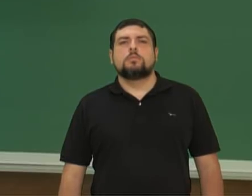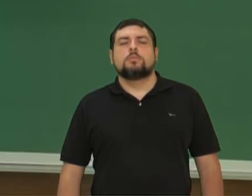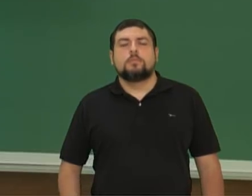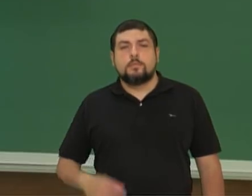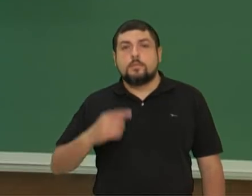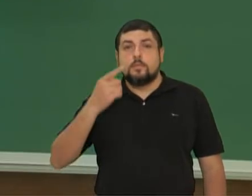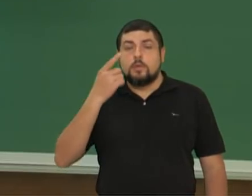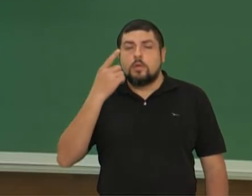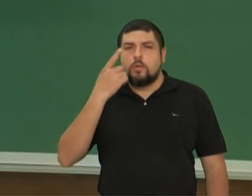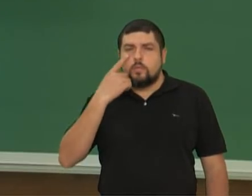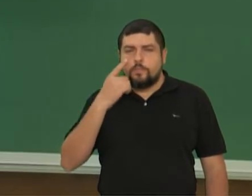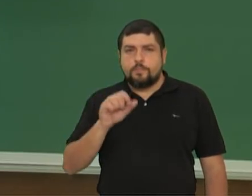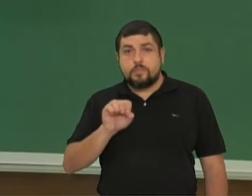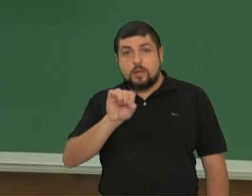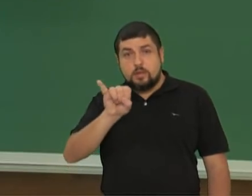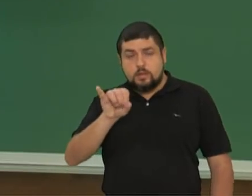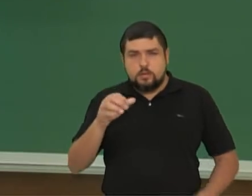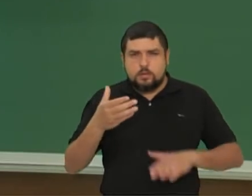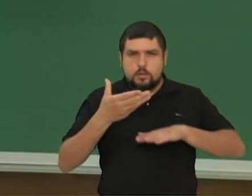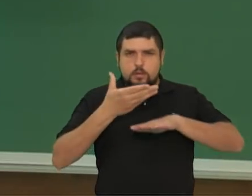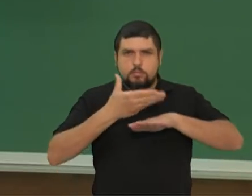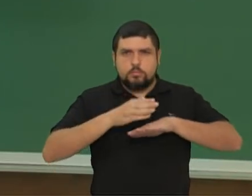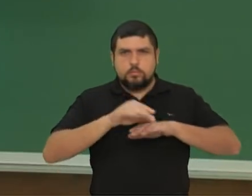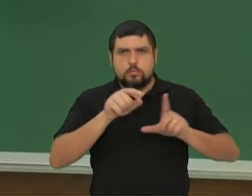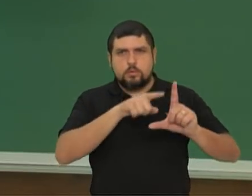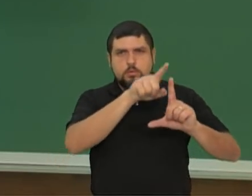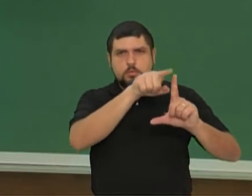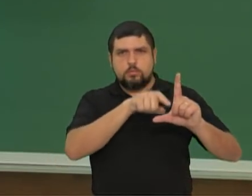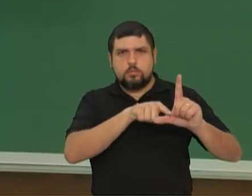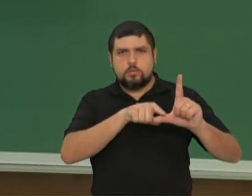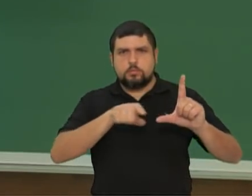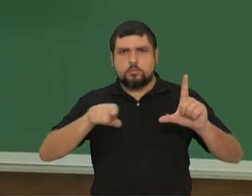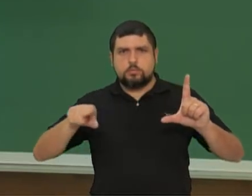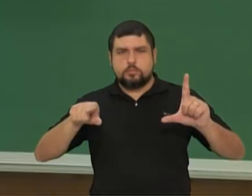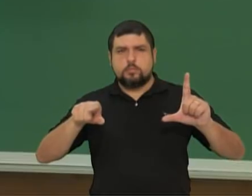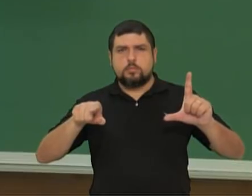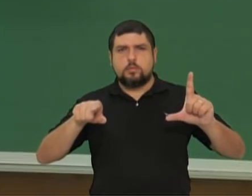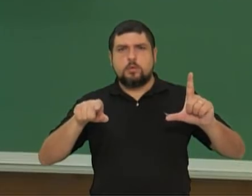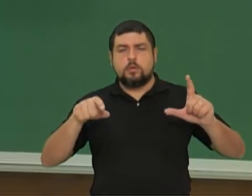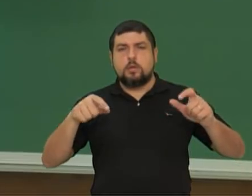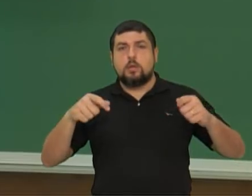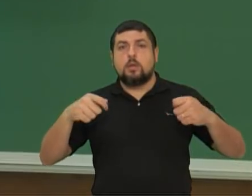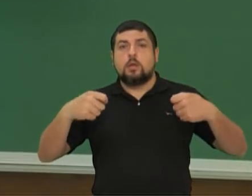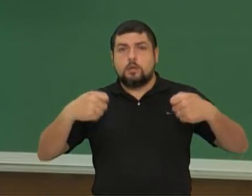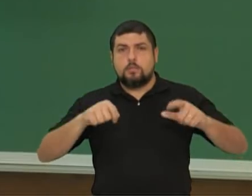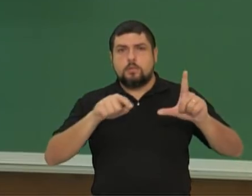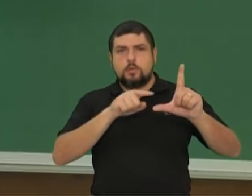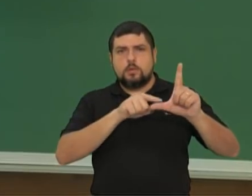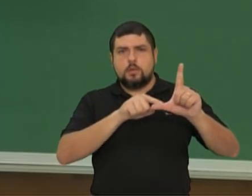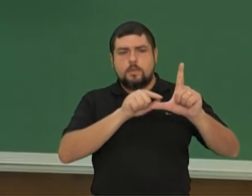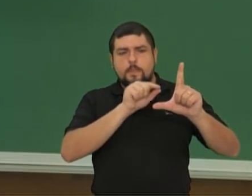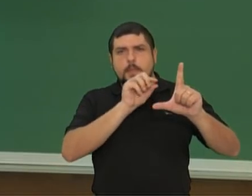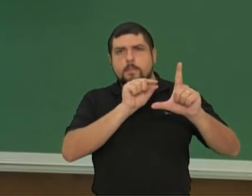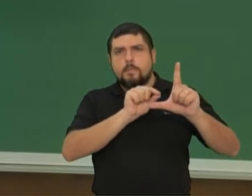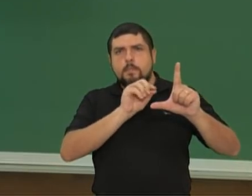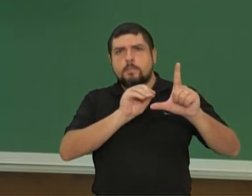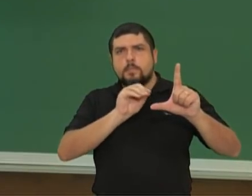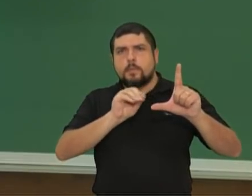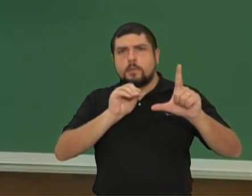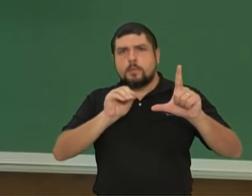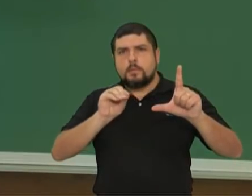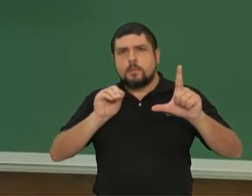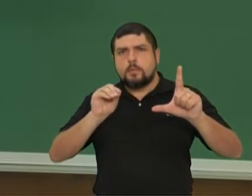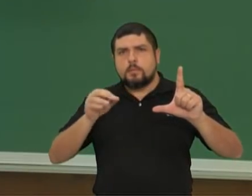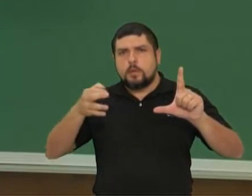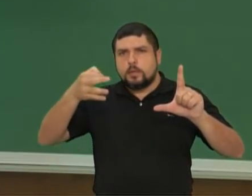Olha só, quando a gente faz o plano cartesiano, às vezes o plano cartesiano ele precisa estar graduado, né? Divisões certinhas em x,